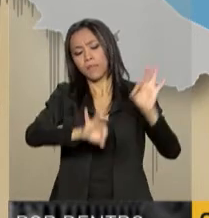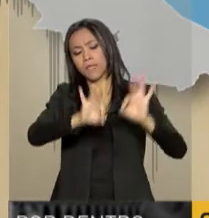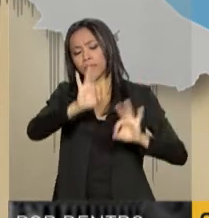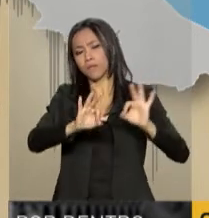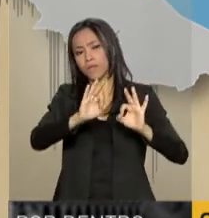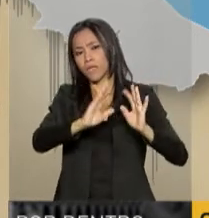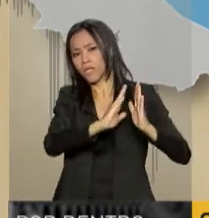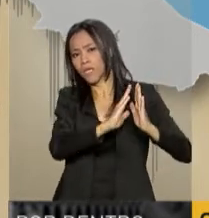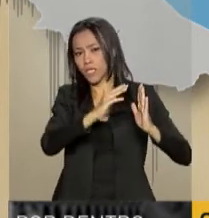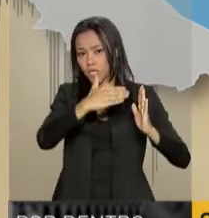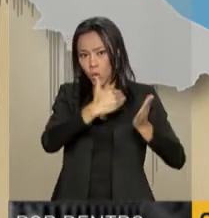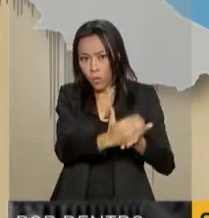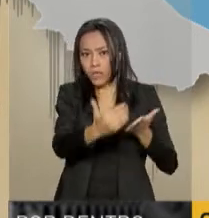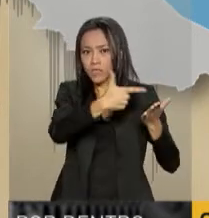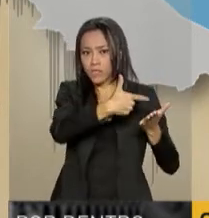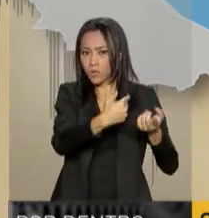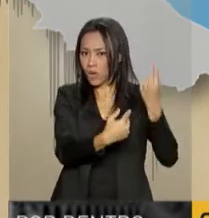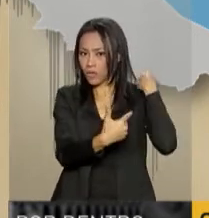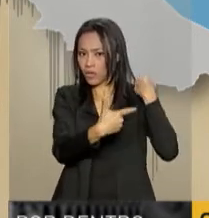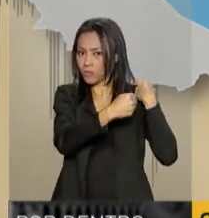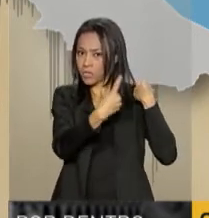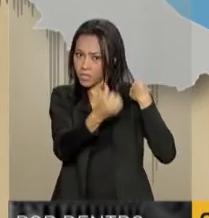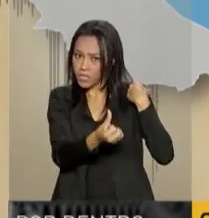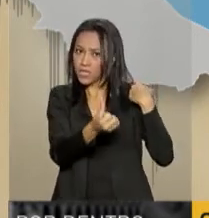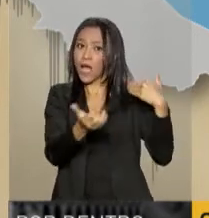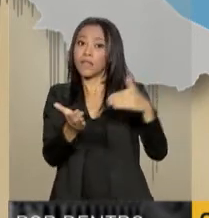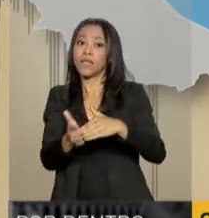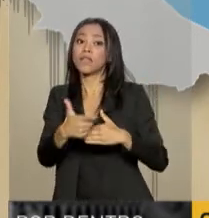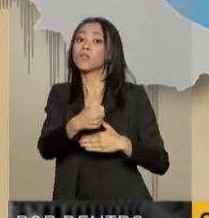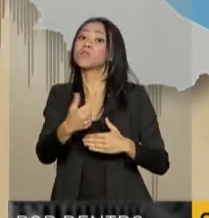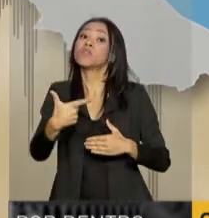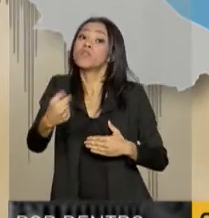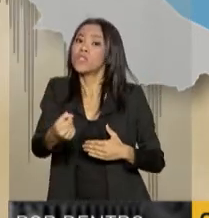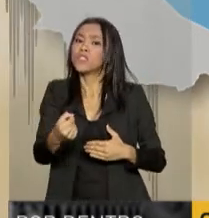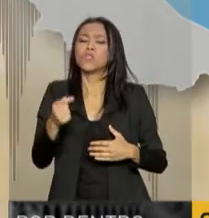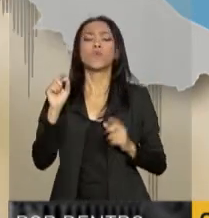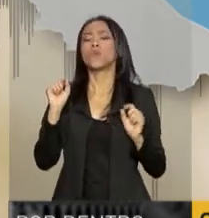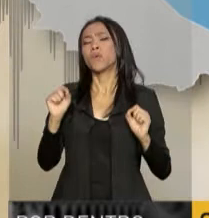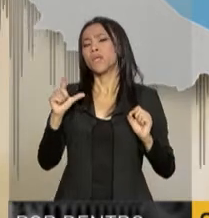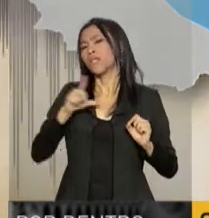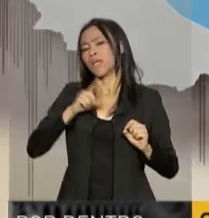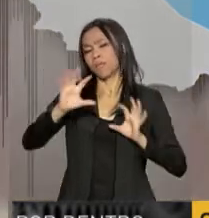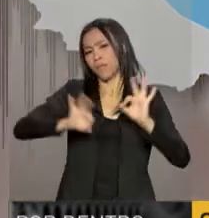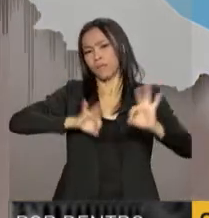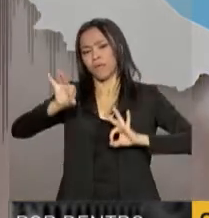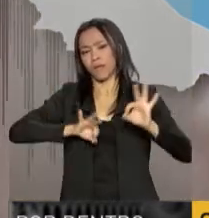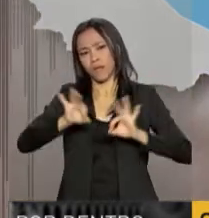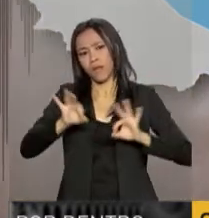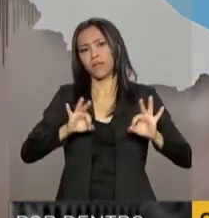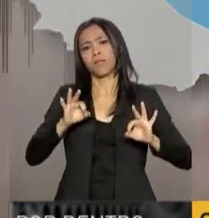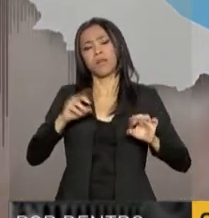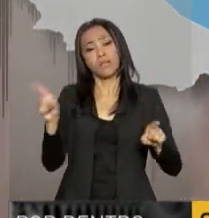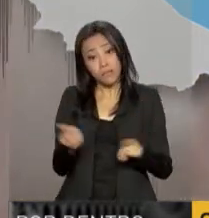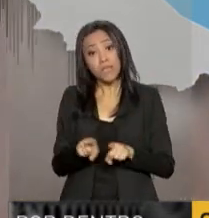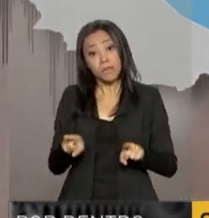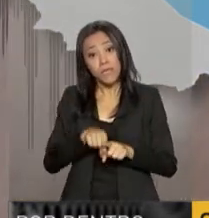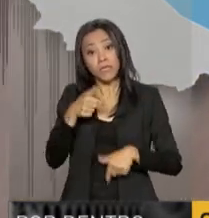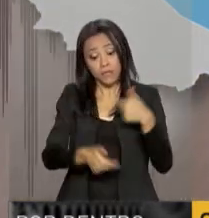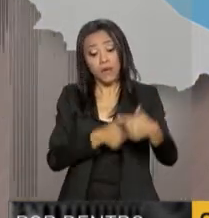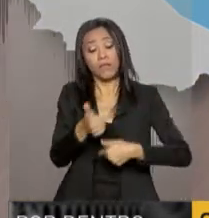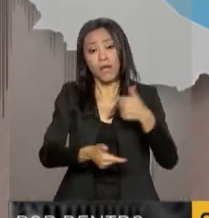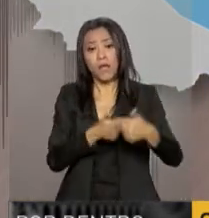o que nós temos preparados neste marco regulatório vou usar esse termo para trabalhar também o sistema